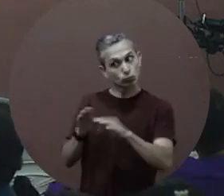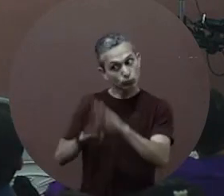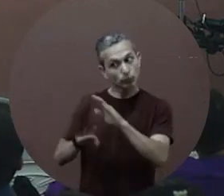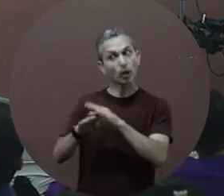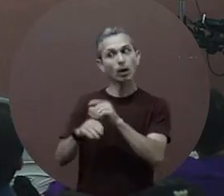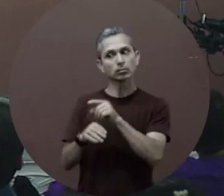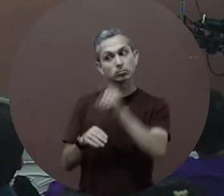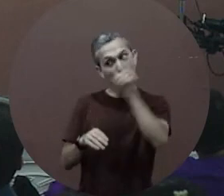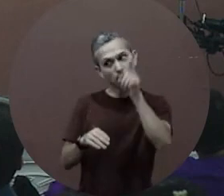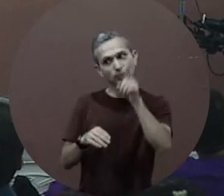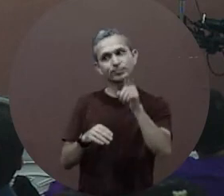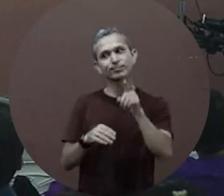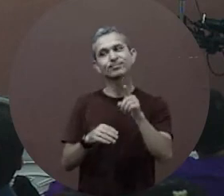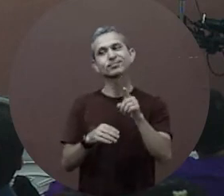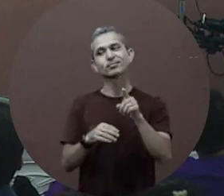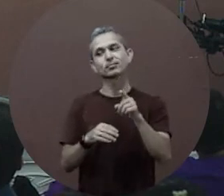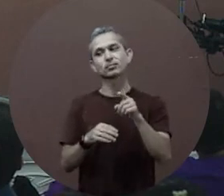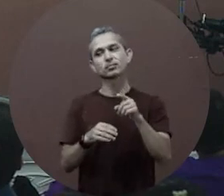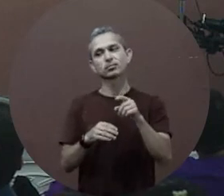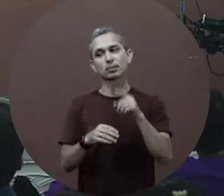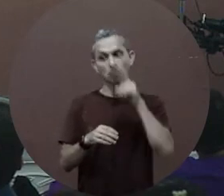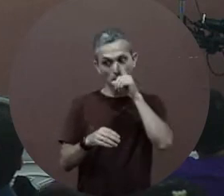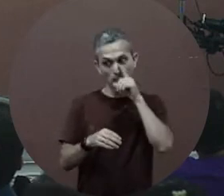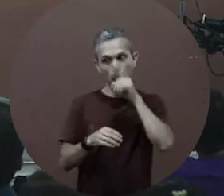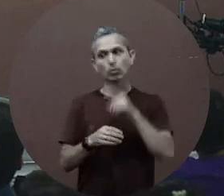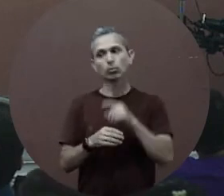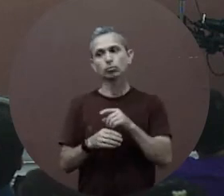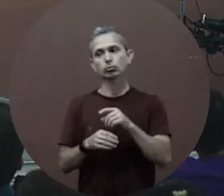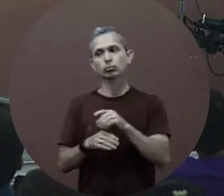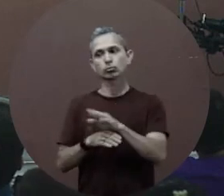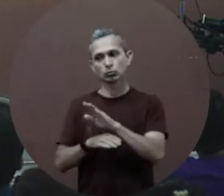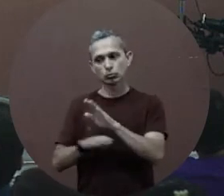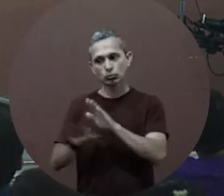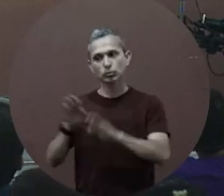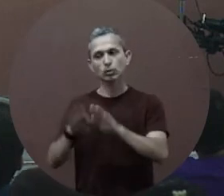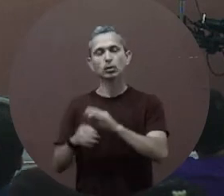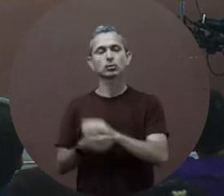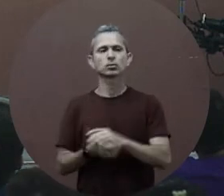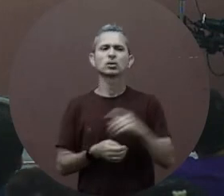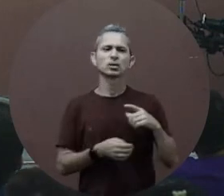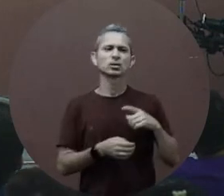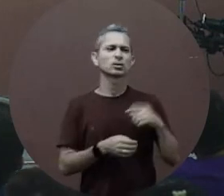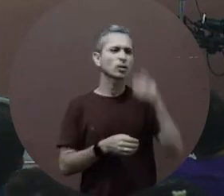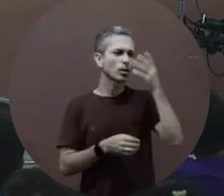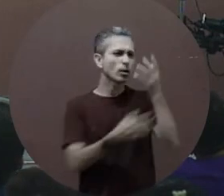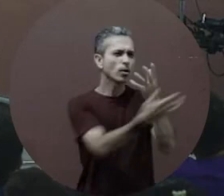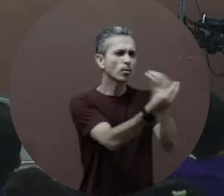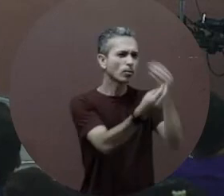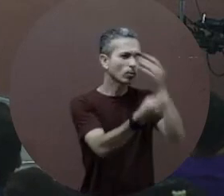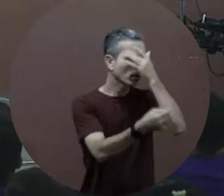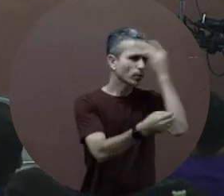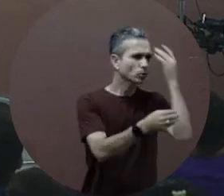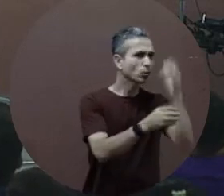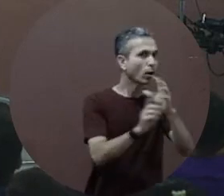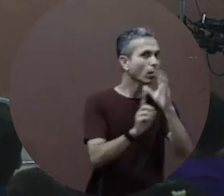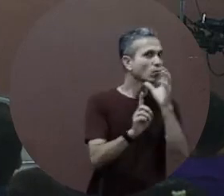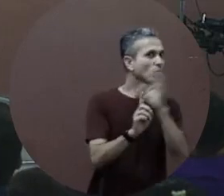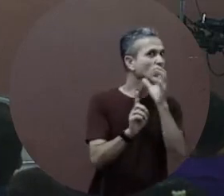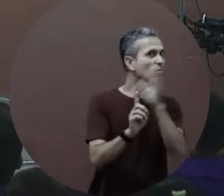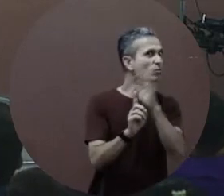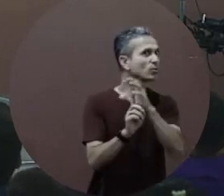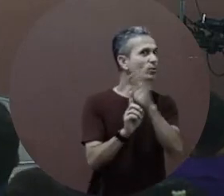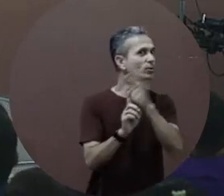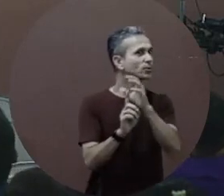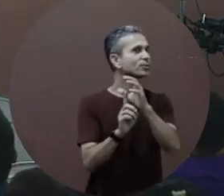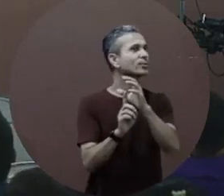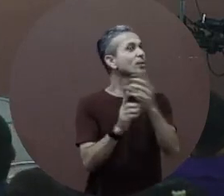quantidade de influenciador que tem influenciado a cabeça dos jovens é imensa. E aí a gente fica preocupado, meu irmão, cuidado aí com esse camarada,